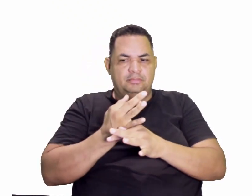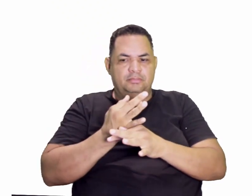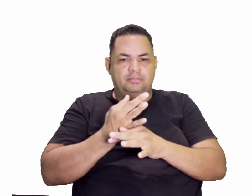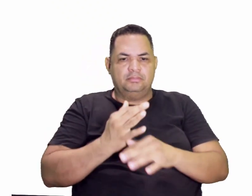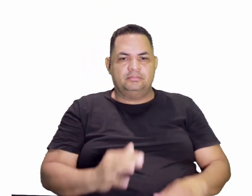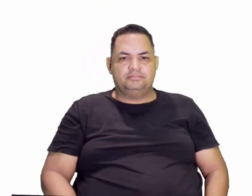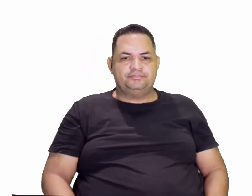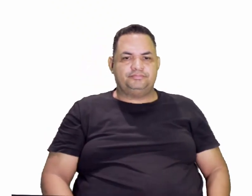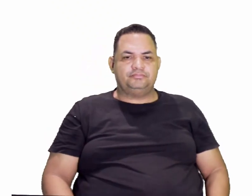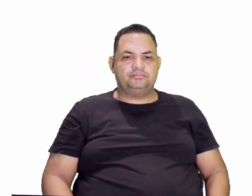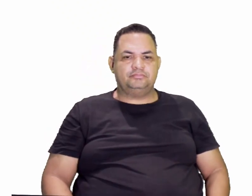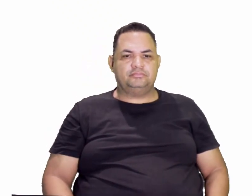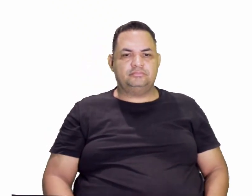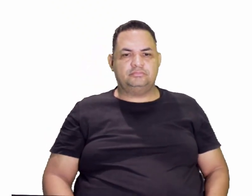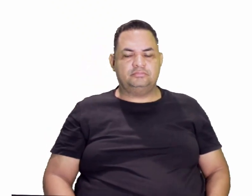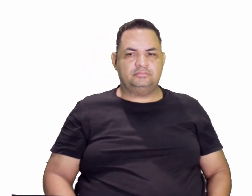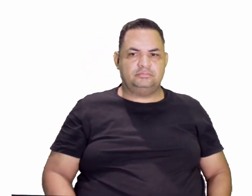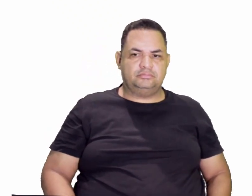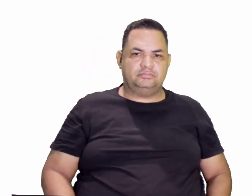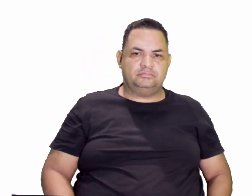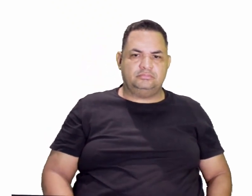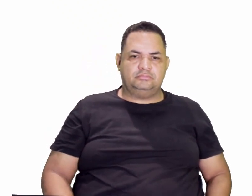Inclusive, já até perguntei, né?